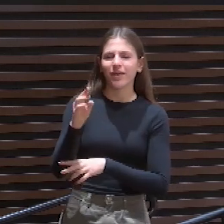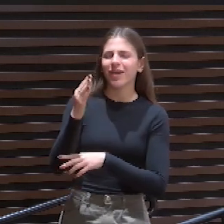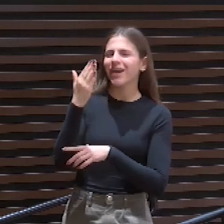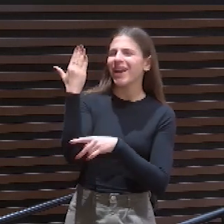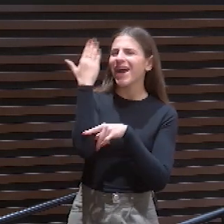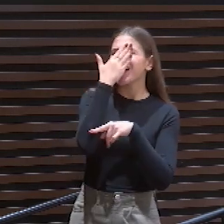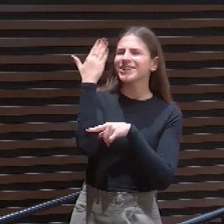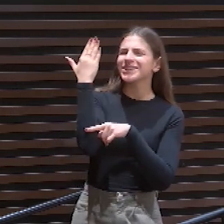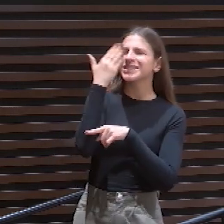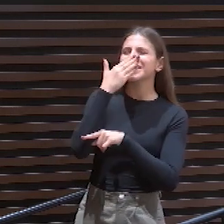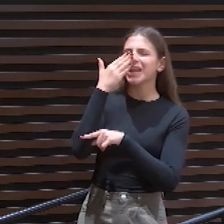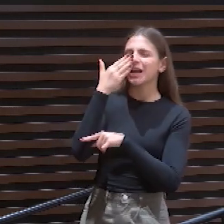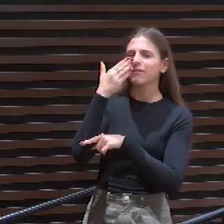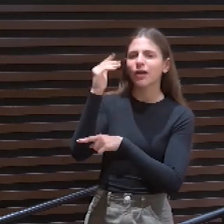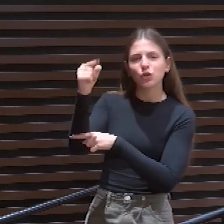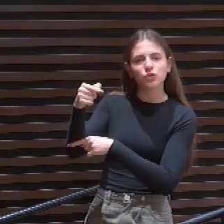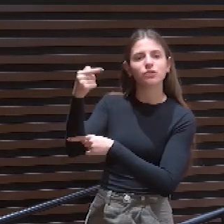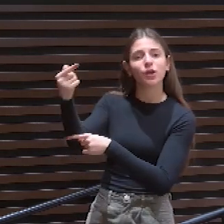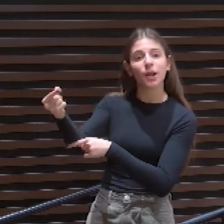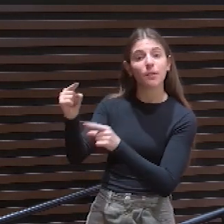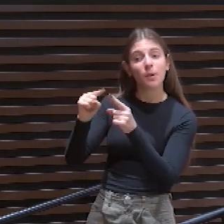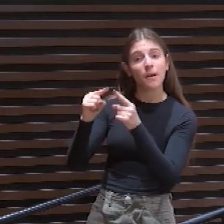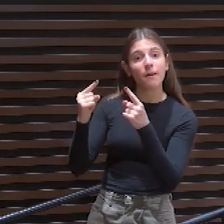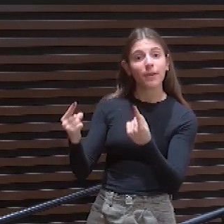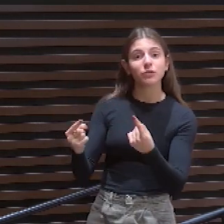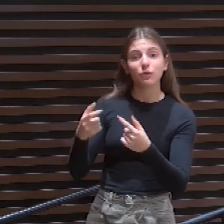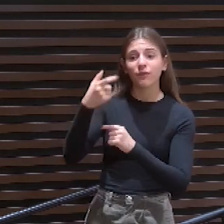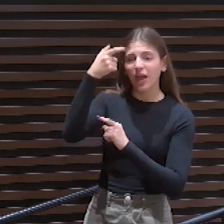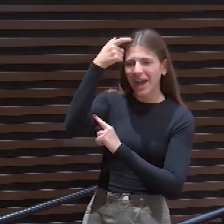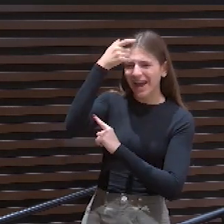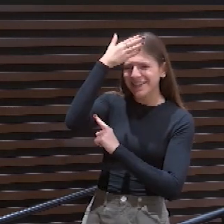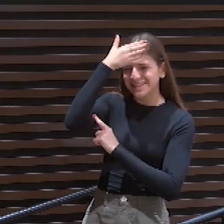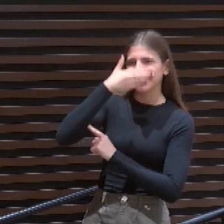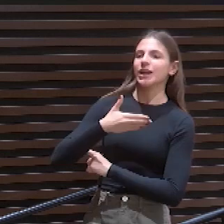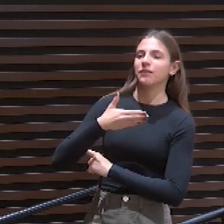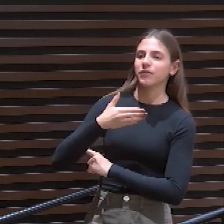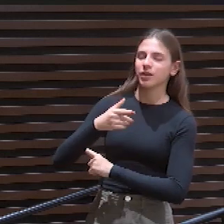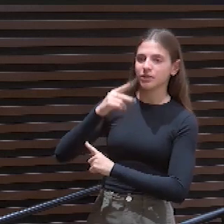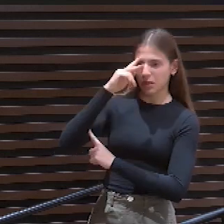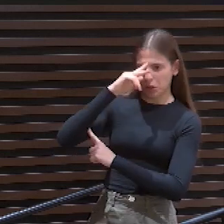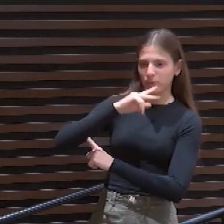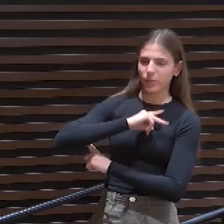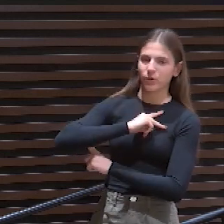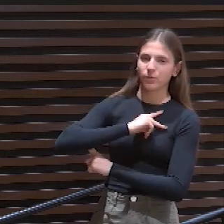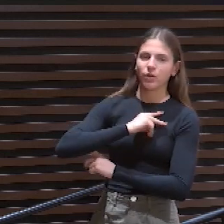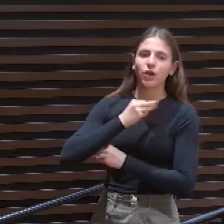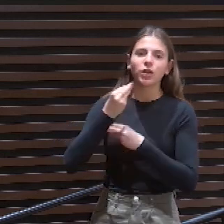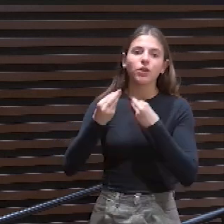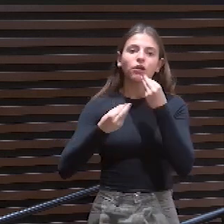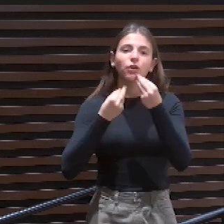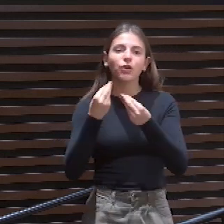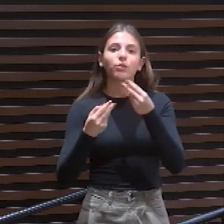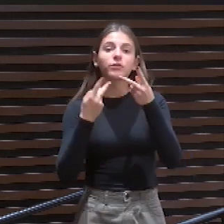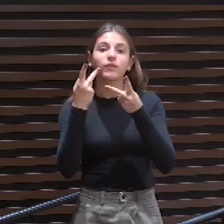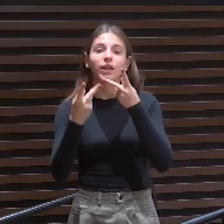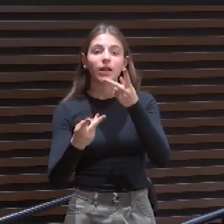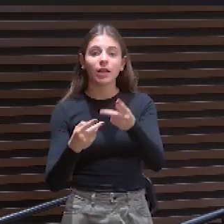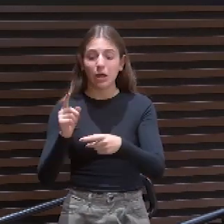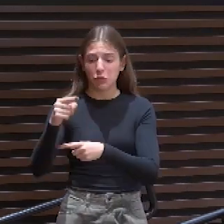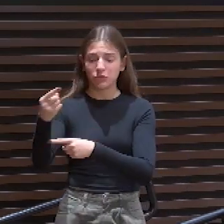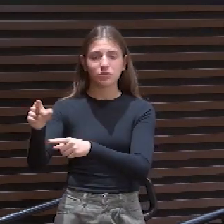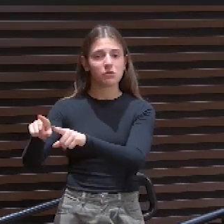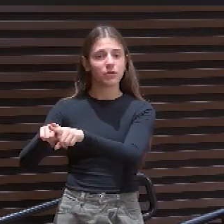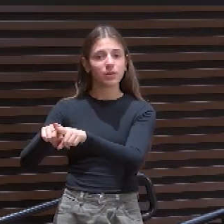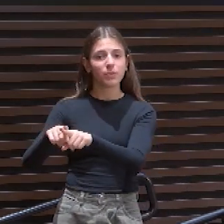irmão, porém não reparas na trave que está no teu próprio? Ou como dirás a teu irmão, deixa-me tirar